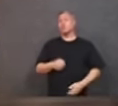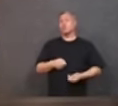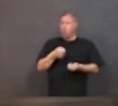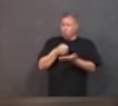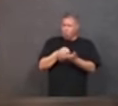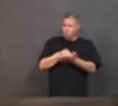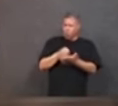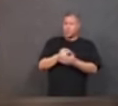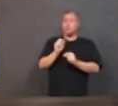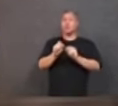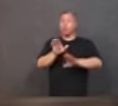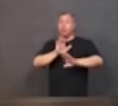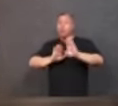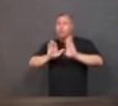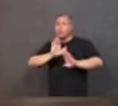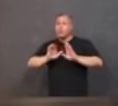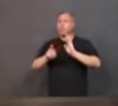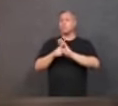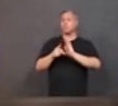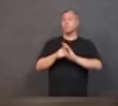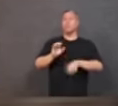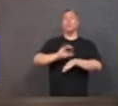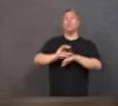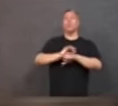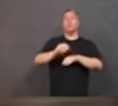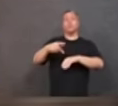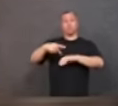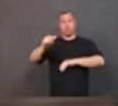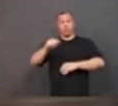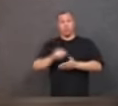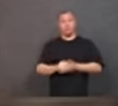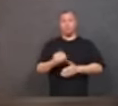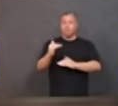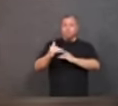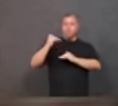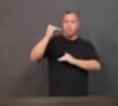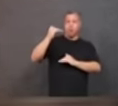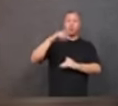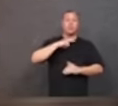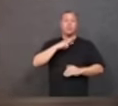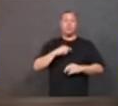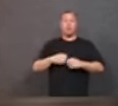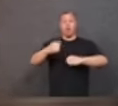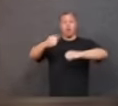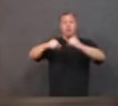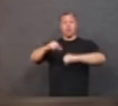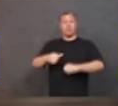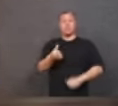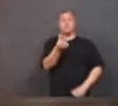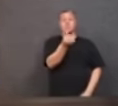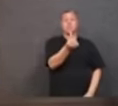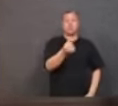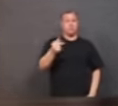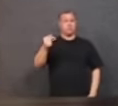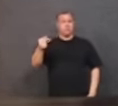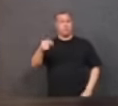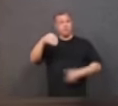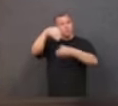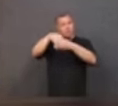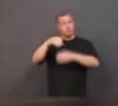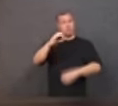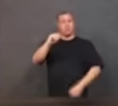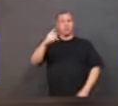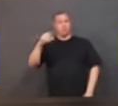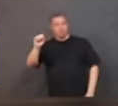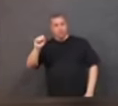de pós-graduação para que alcancem mais rapidamente na avaliação os níveis 6 e 7 da CAPES. Só a USP, que